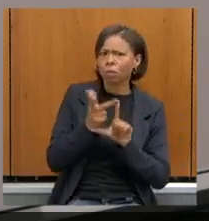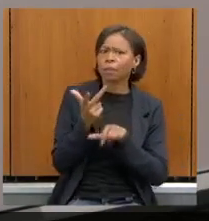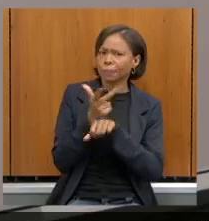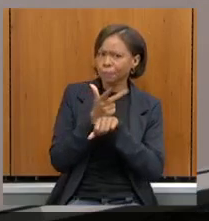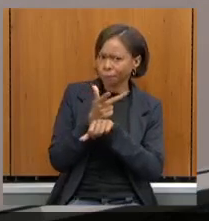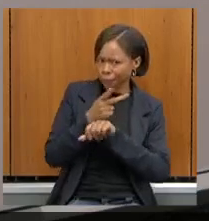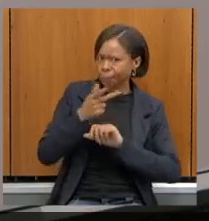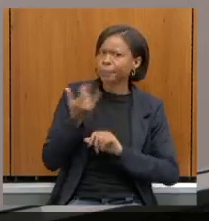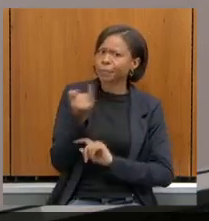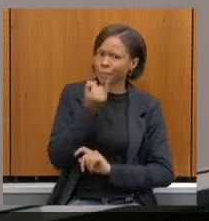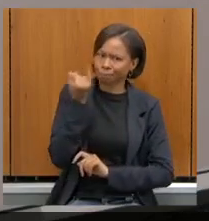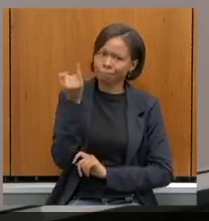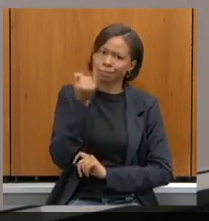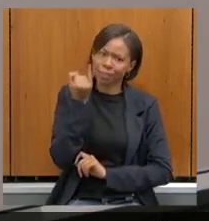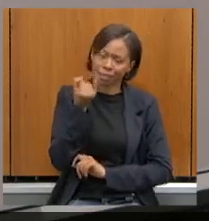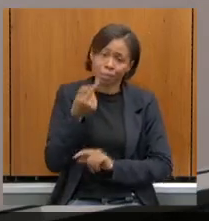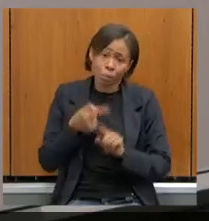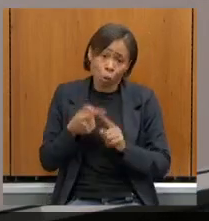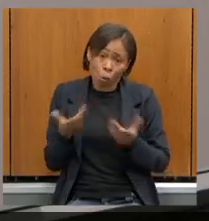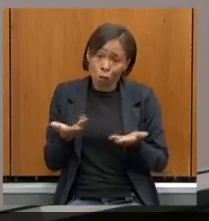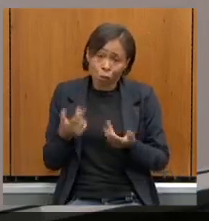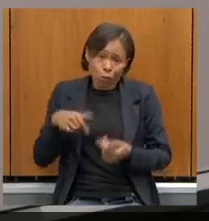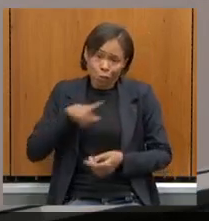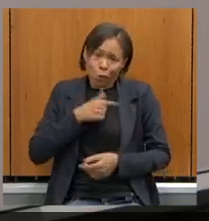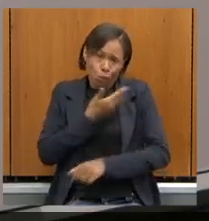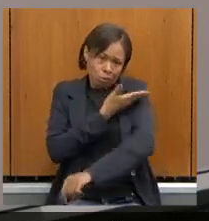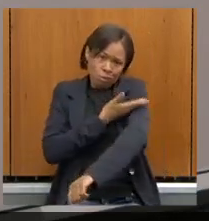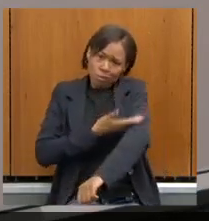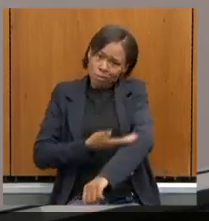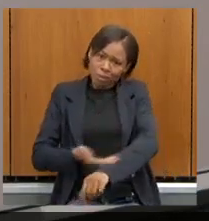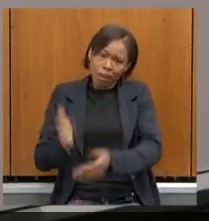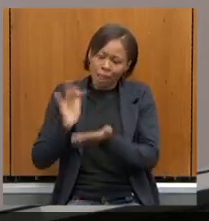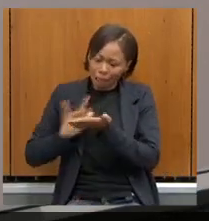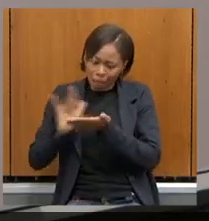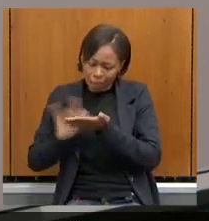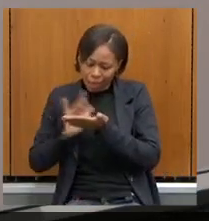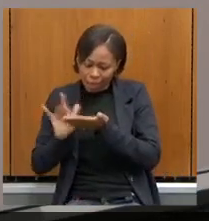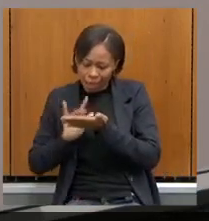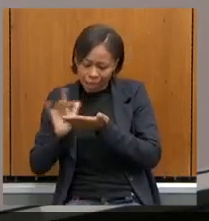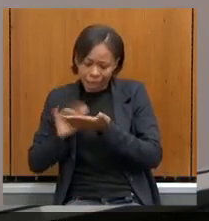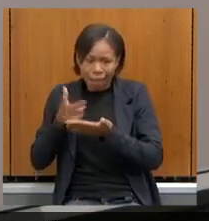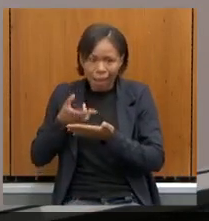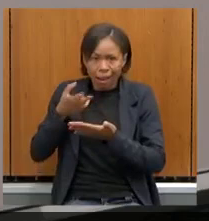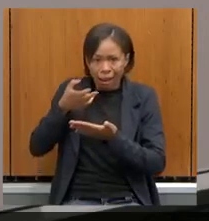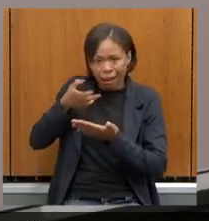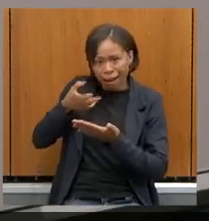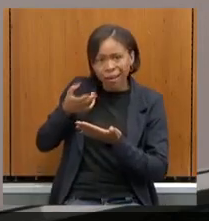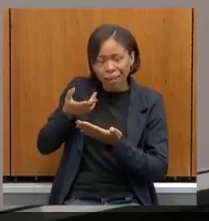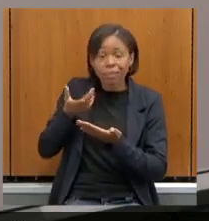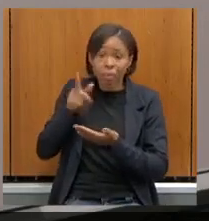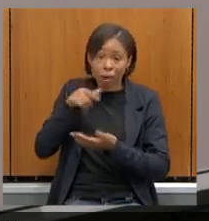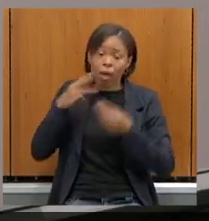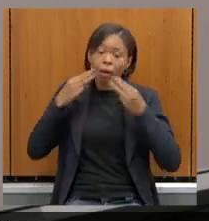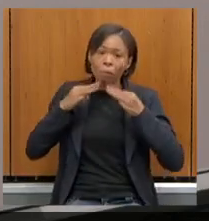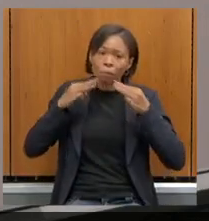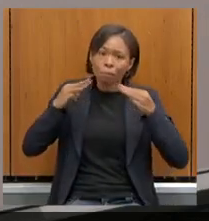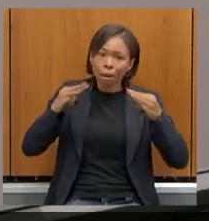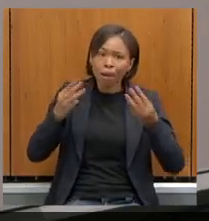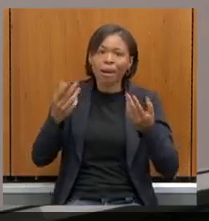importante, hoje nós vivemos na tela do celular, então é um projeto importante de marketing turismo.